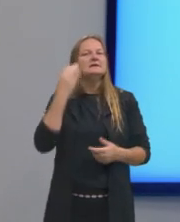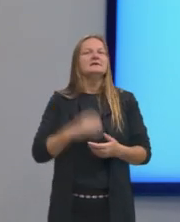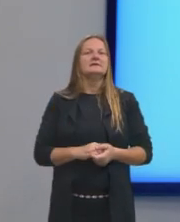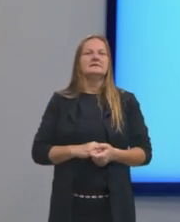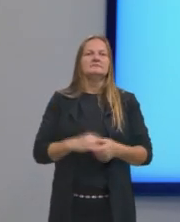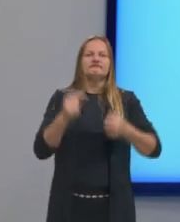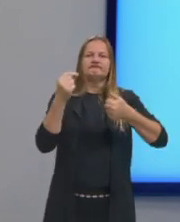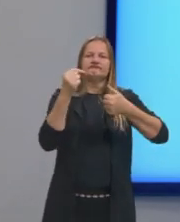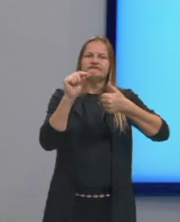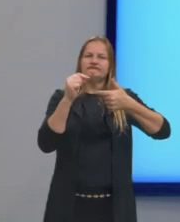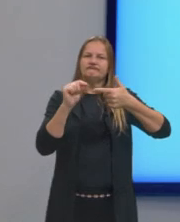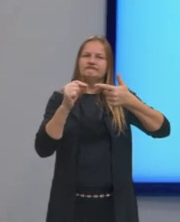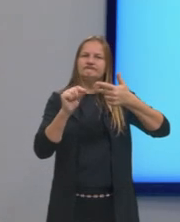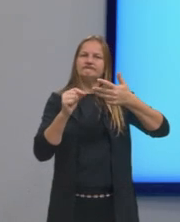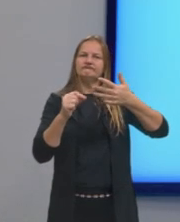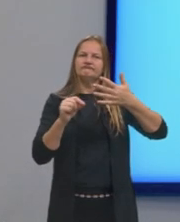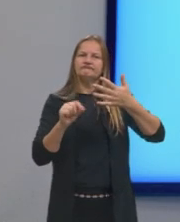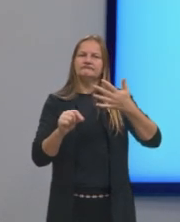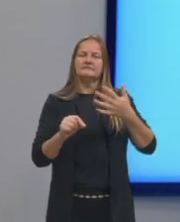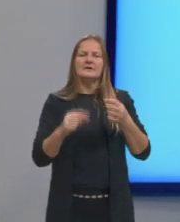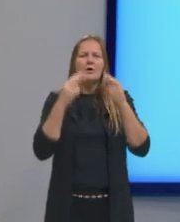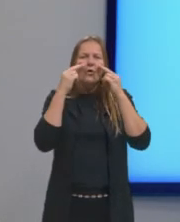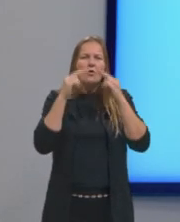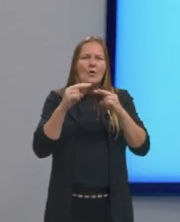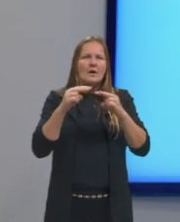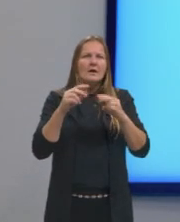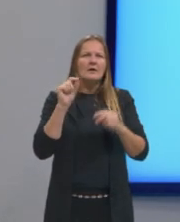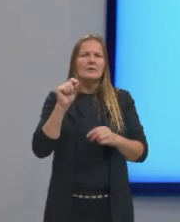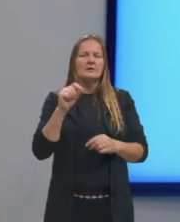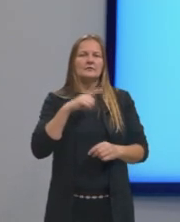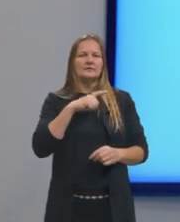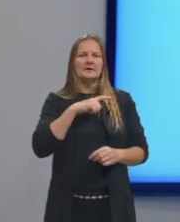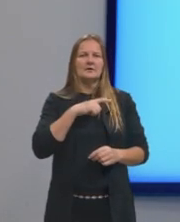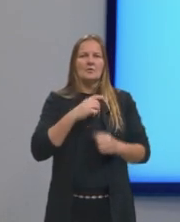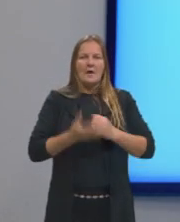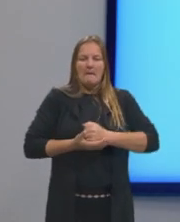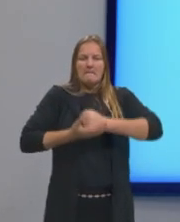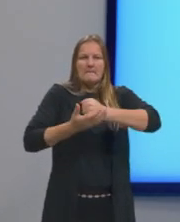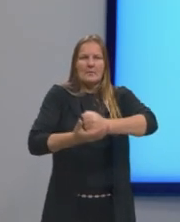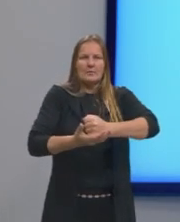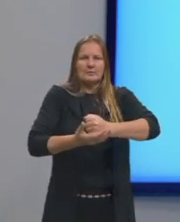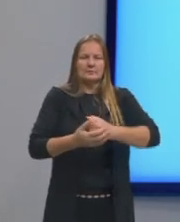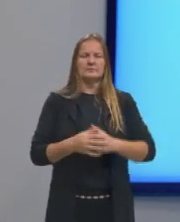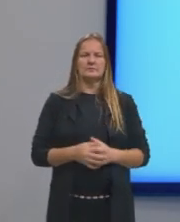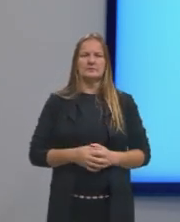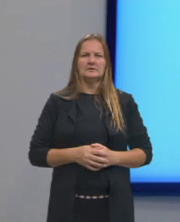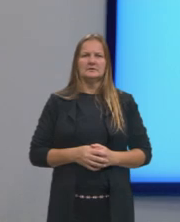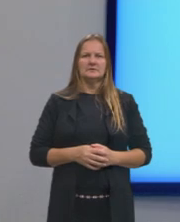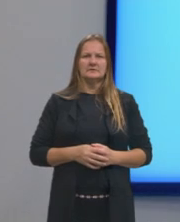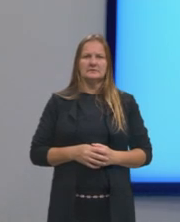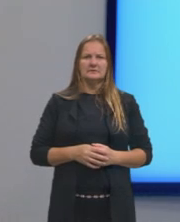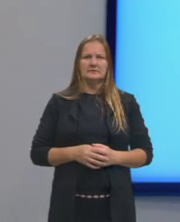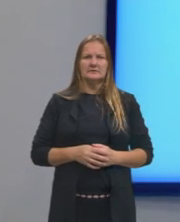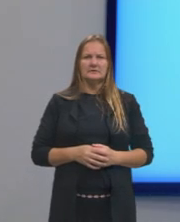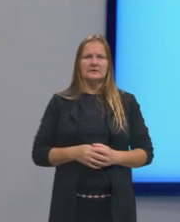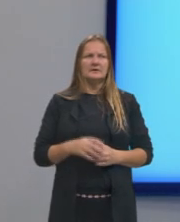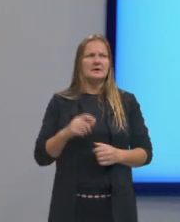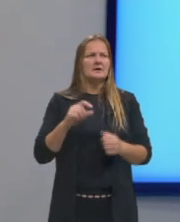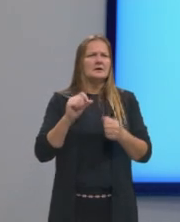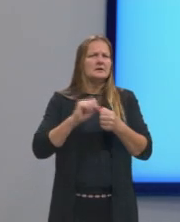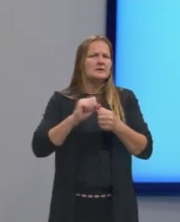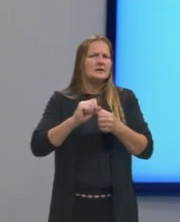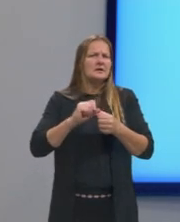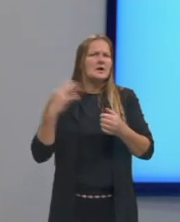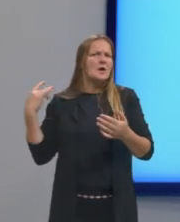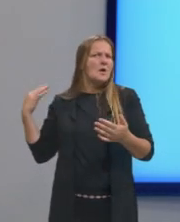fazer e eu vou olhar o que eu tenho de apoio além de pegar a minha bagagem